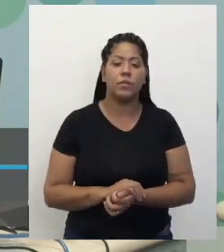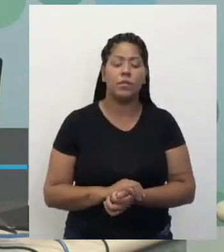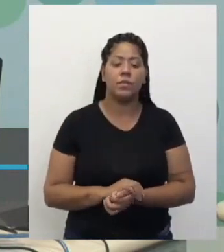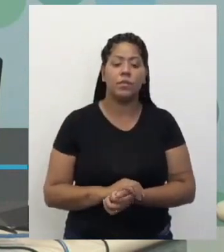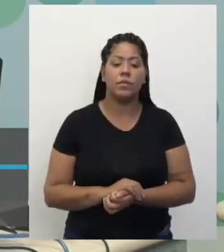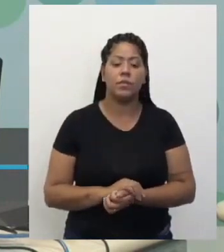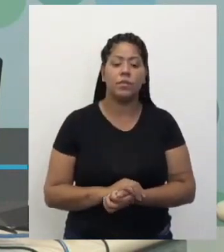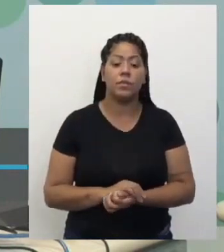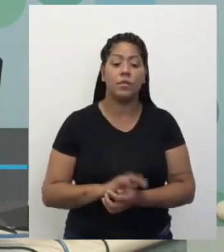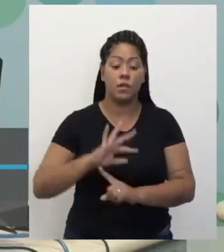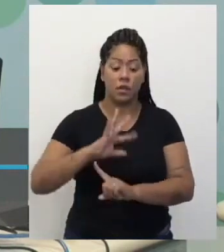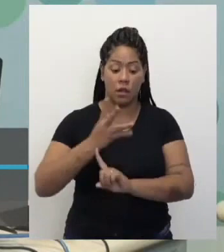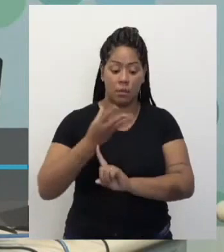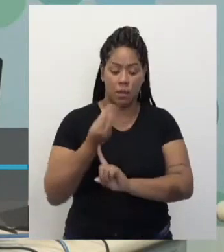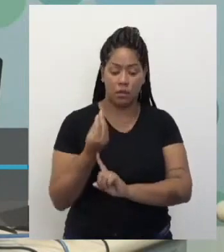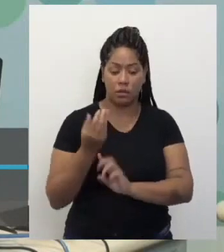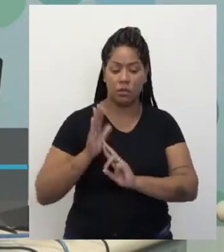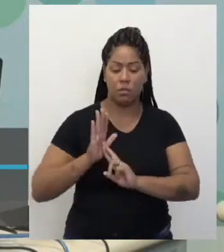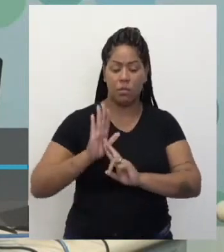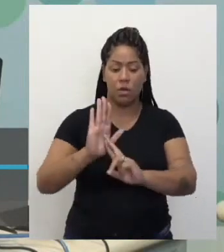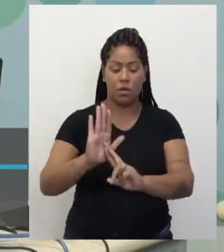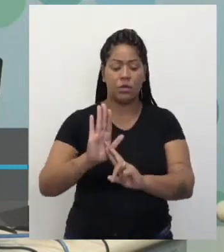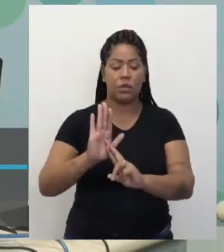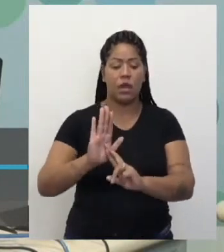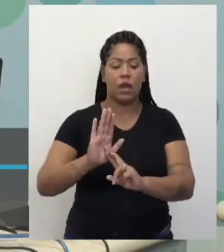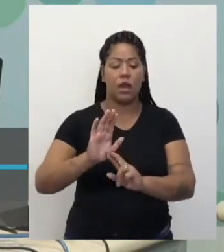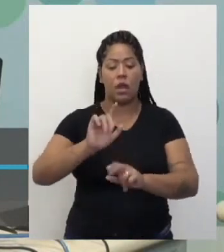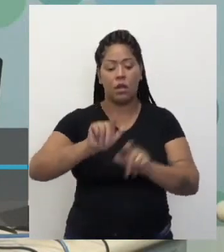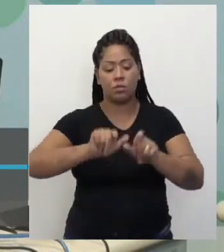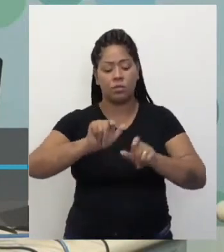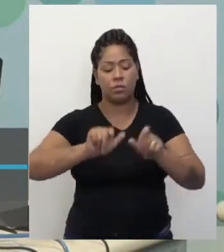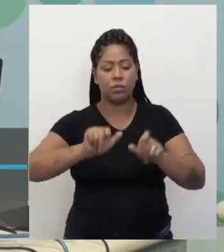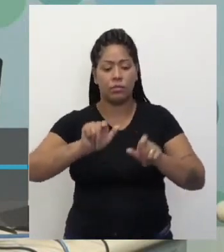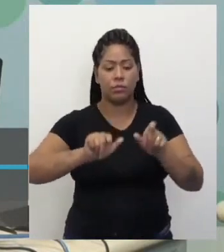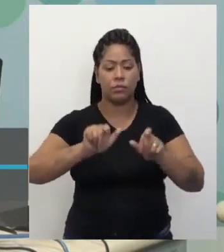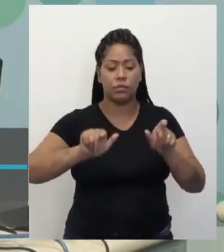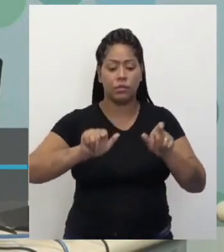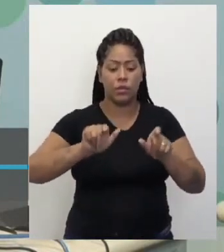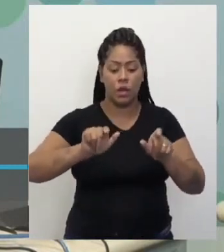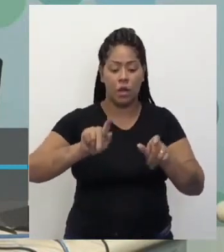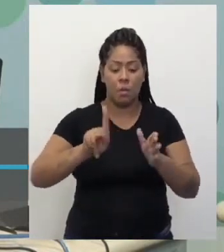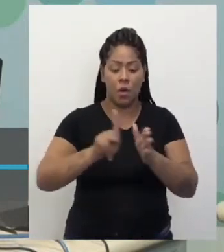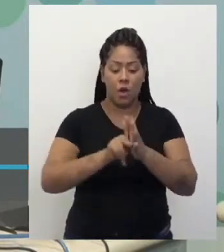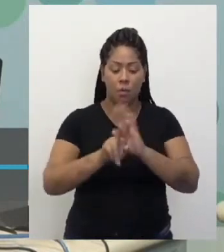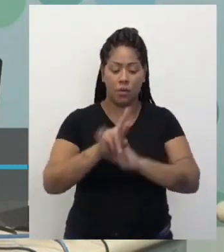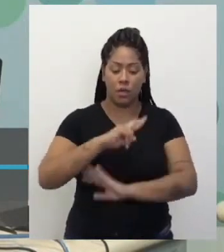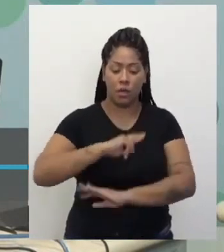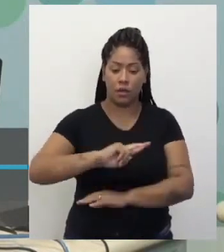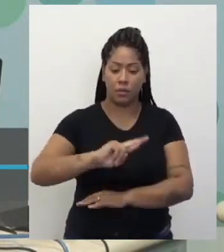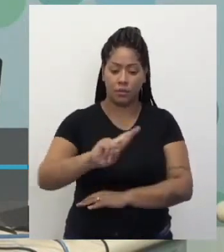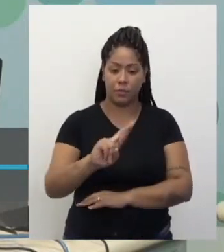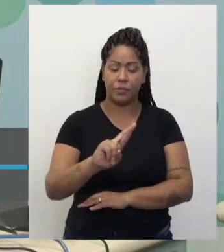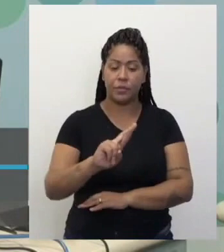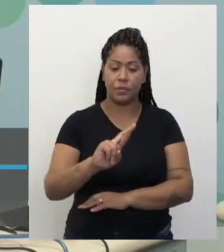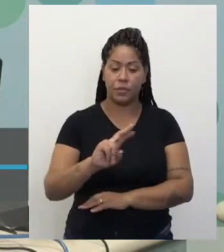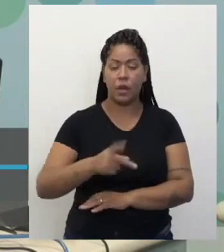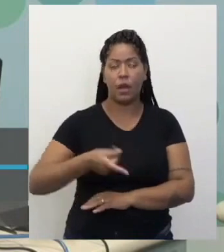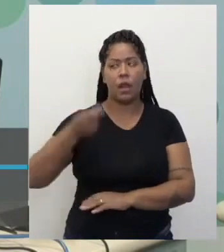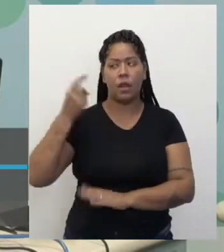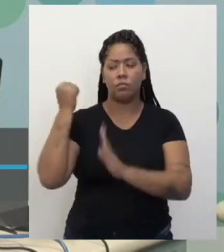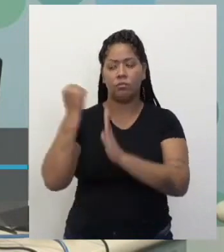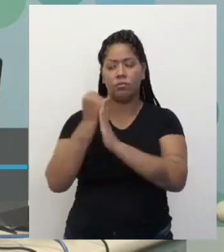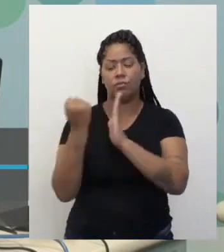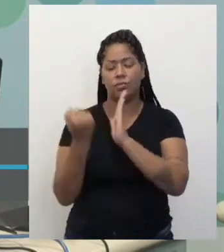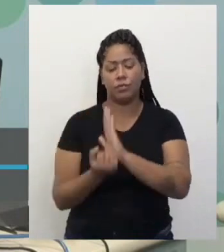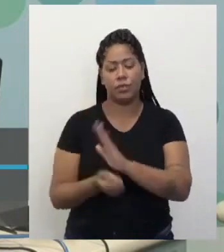arte que alfabetiza a pessoa no âmbito religioso, naquele momento da Idade Média, tá?